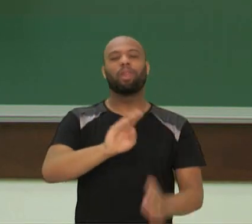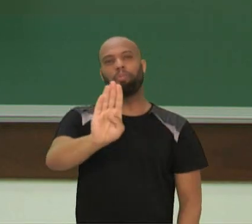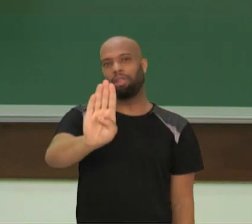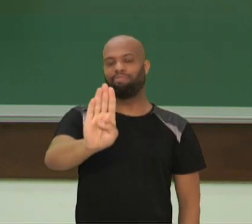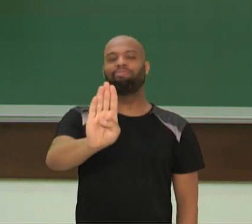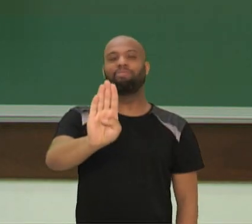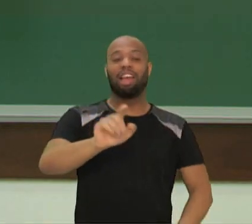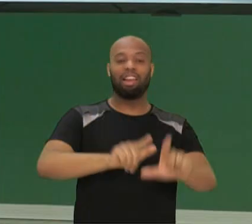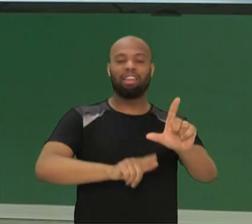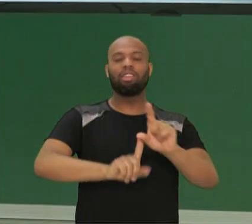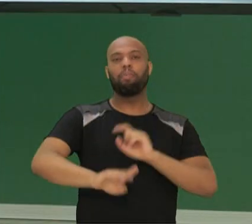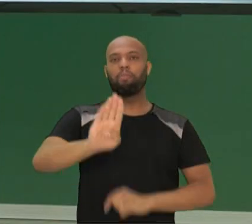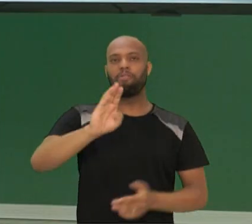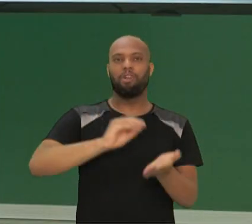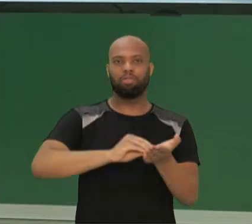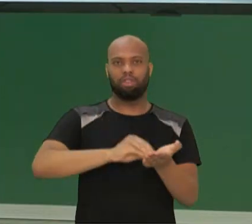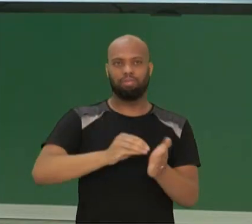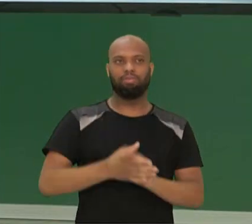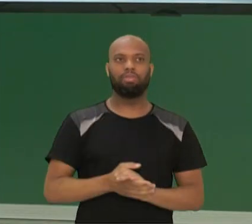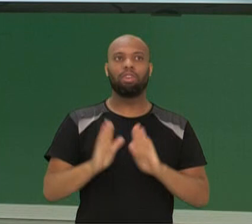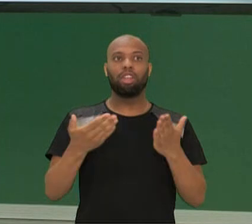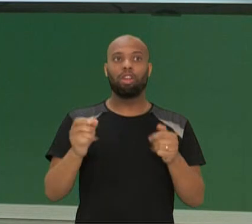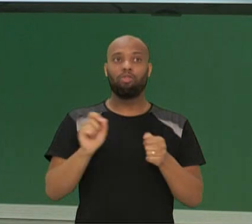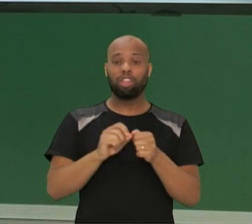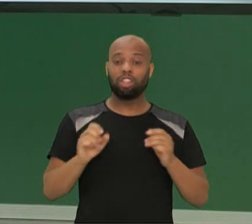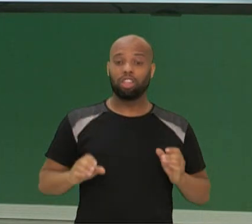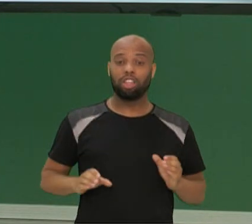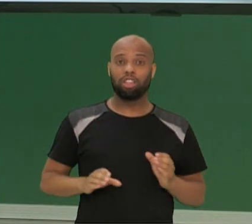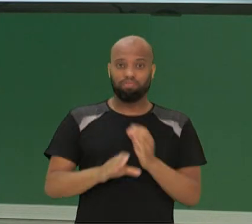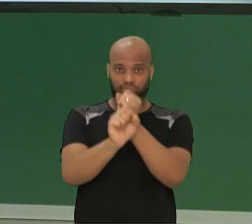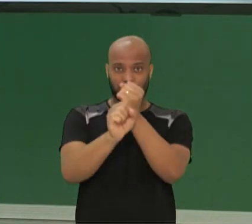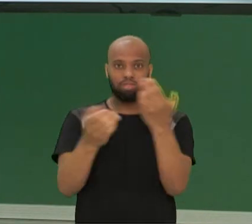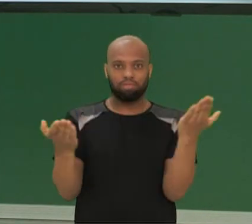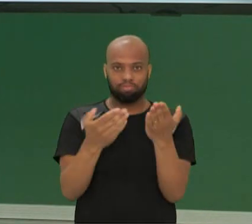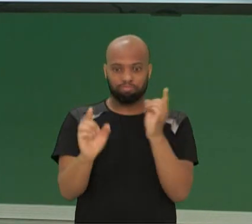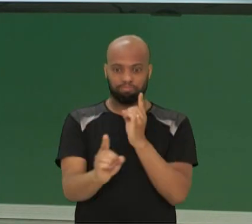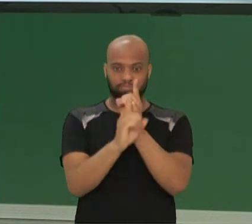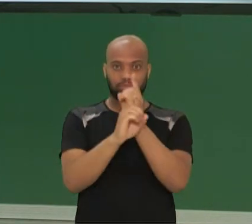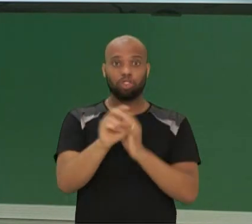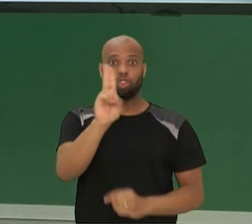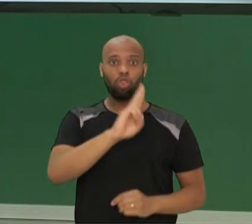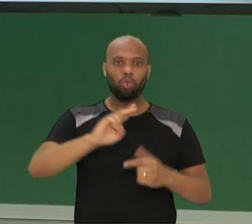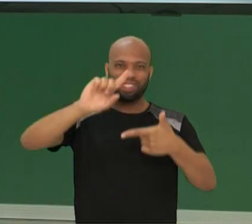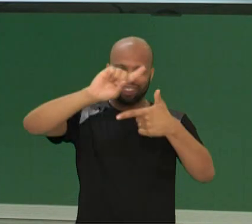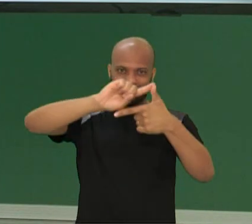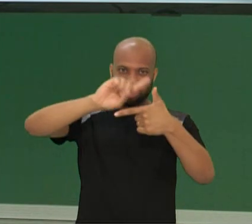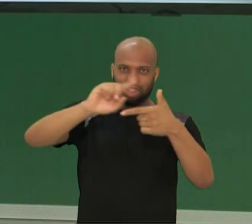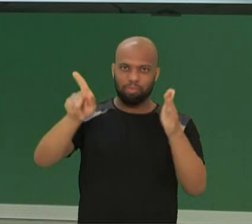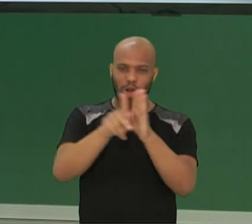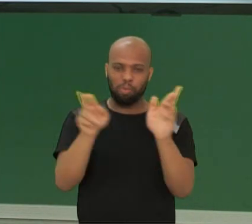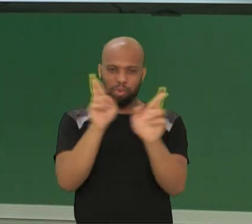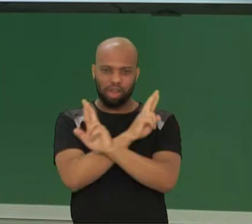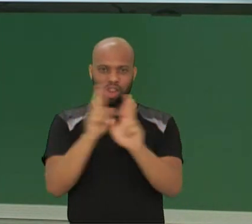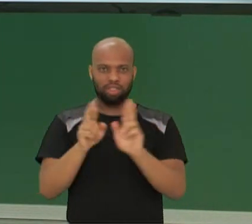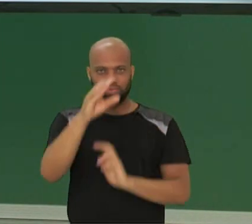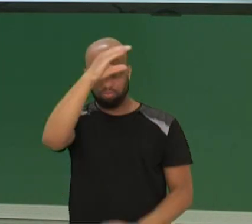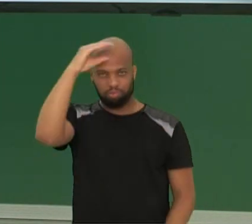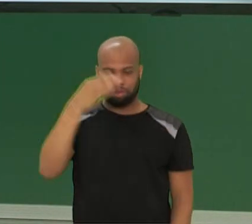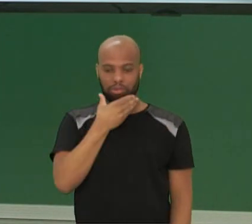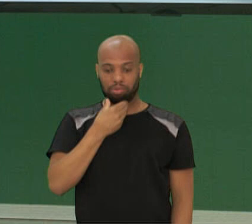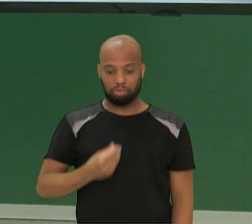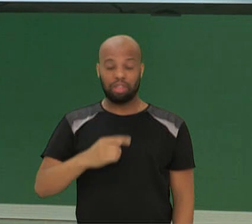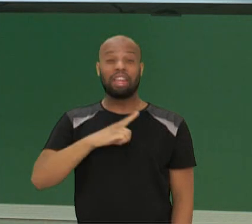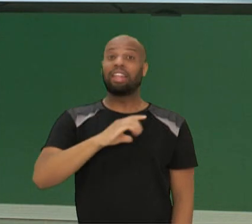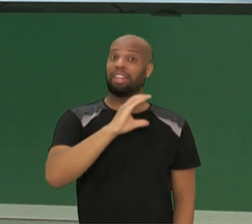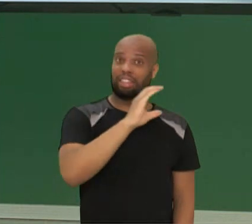Então, vamos fazer o cálculo, né, do B utilizando a relação pitagórica. Tem os valores de C, tem o